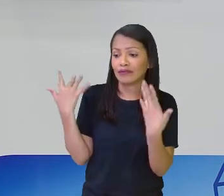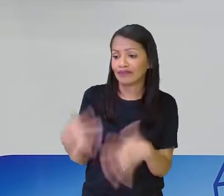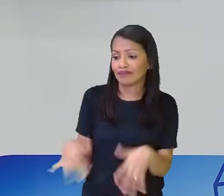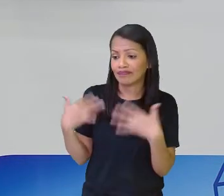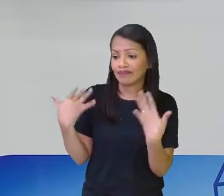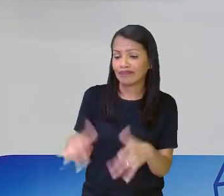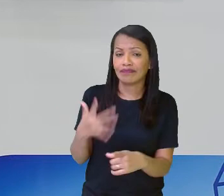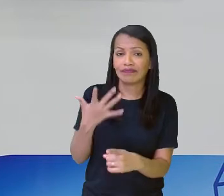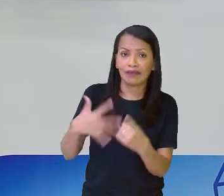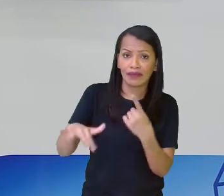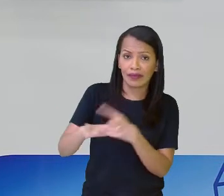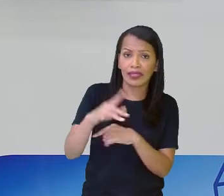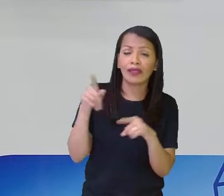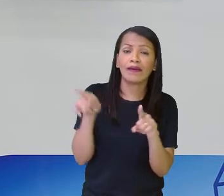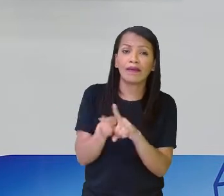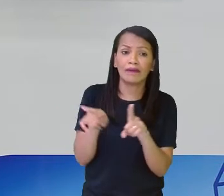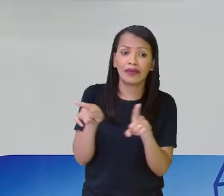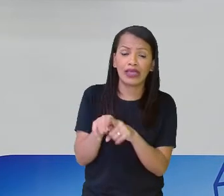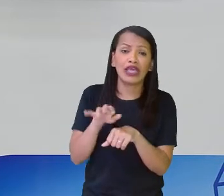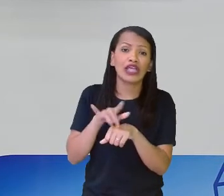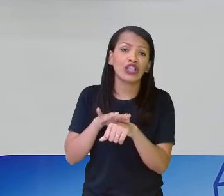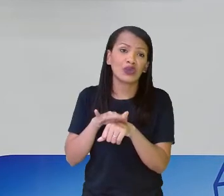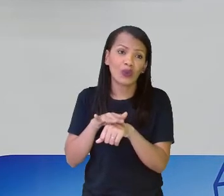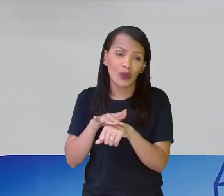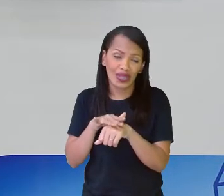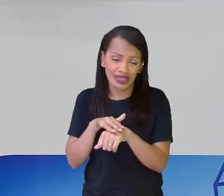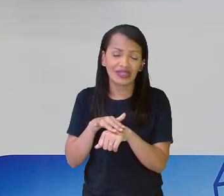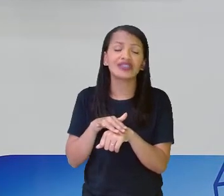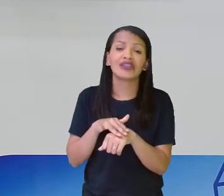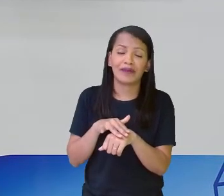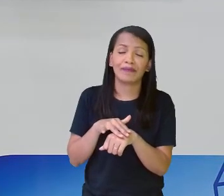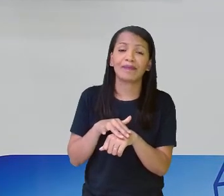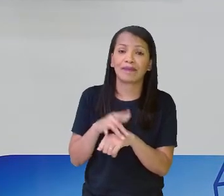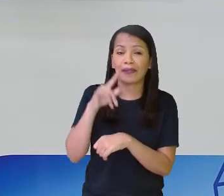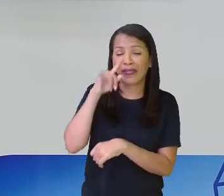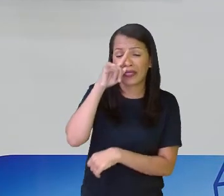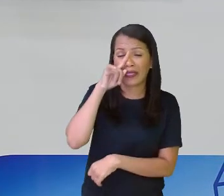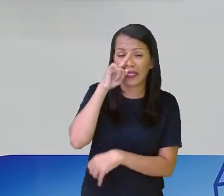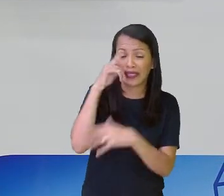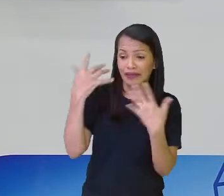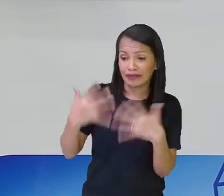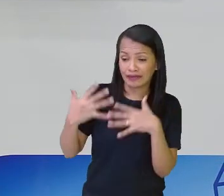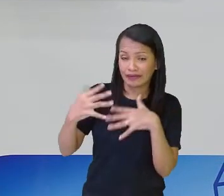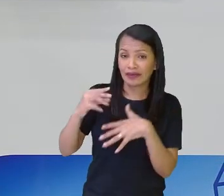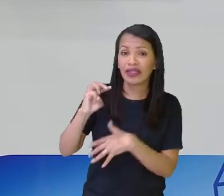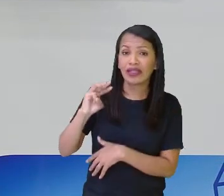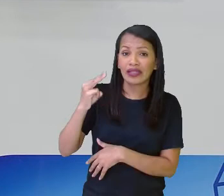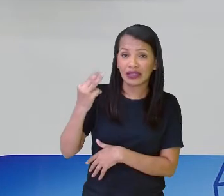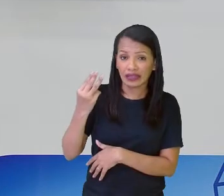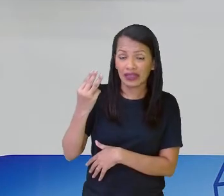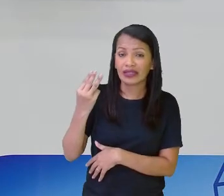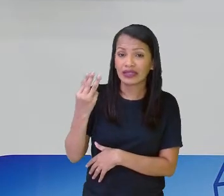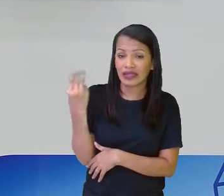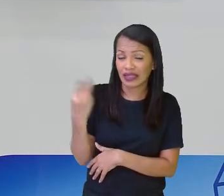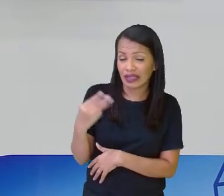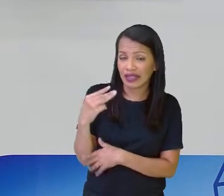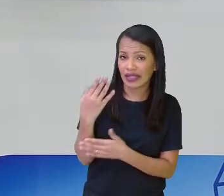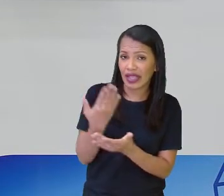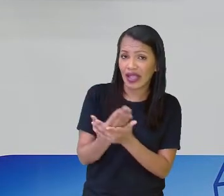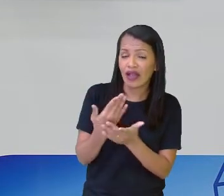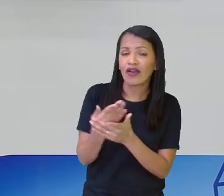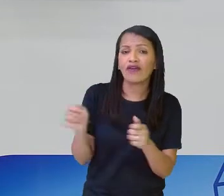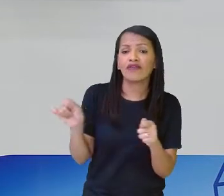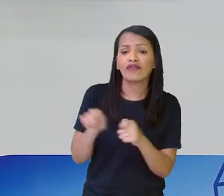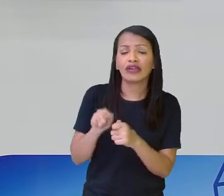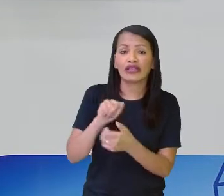que transmitem doenças assim muito graves. Então, após a terceira aula, né, você deu aquela descansada, fez a atividade